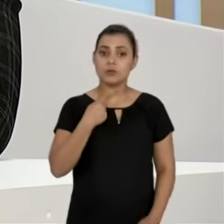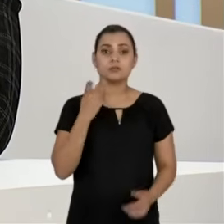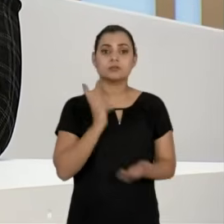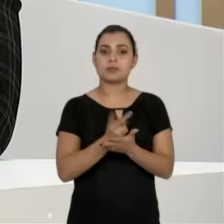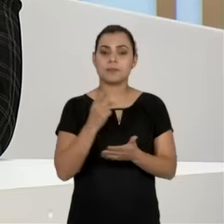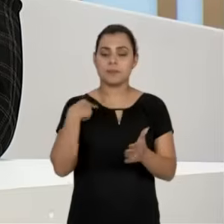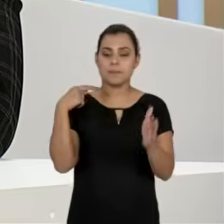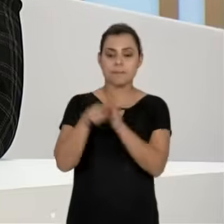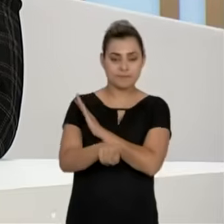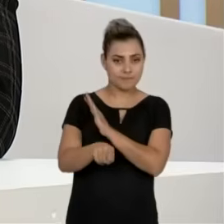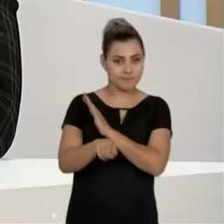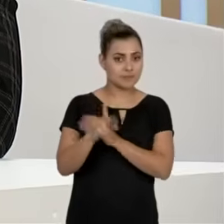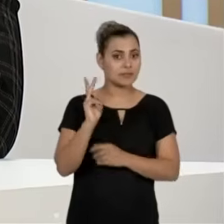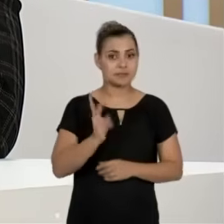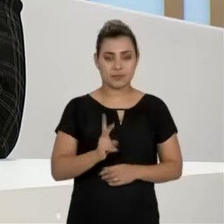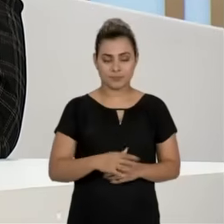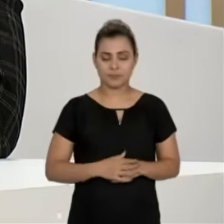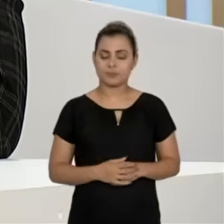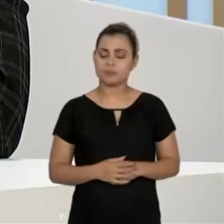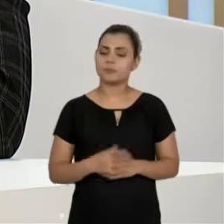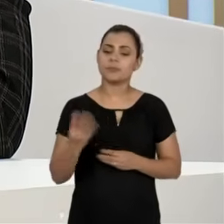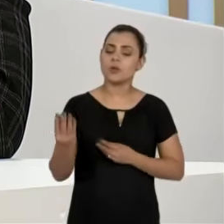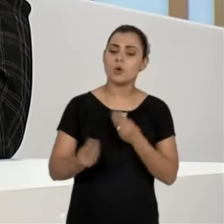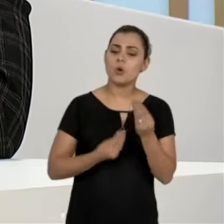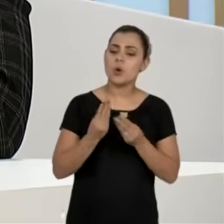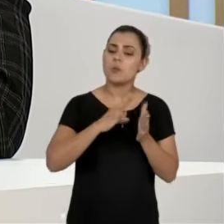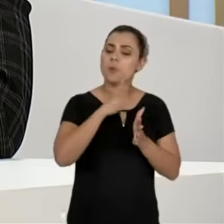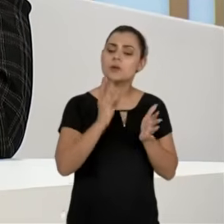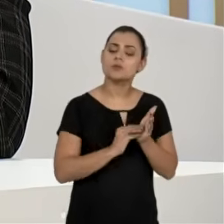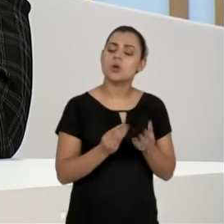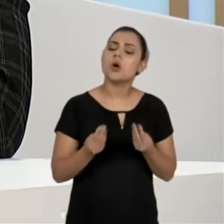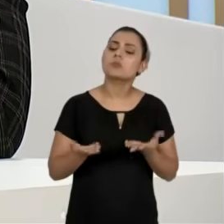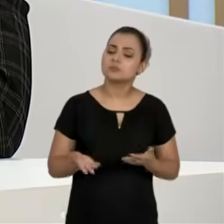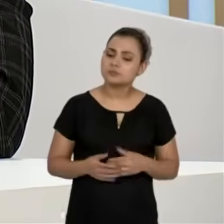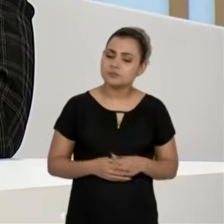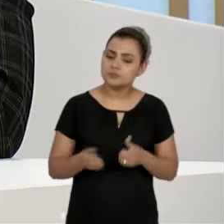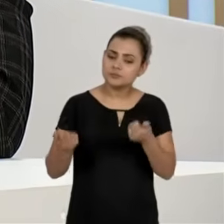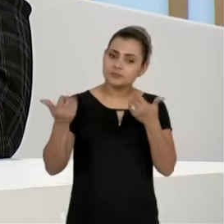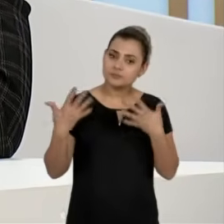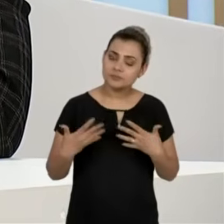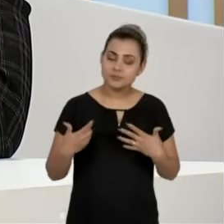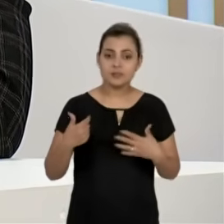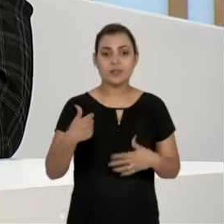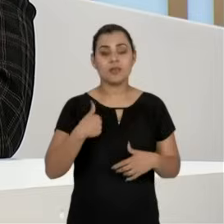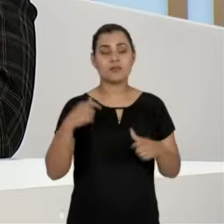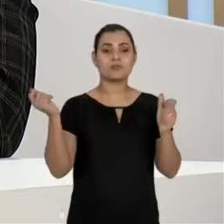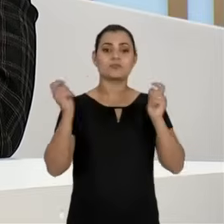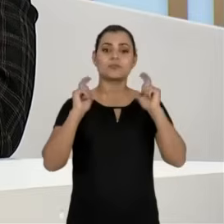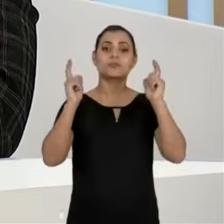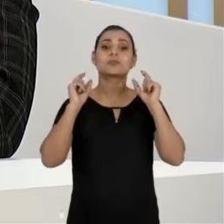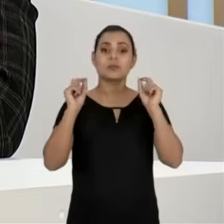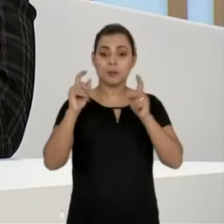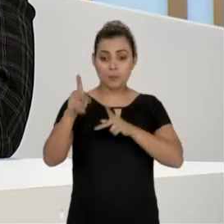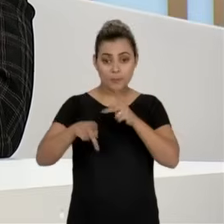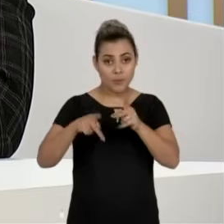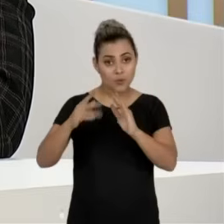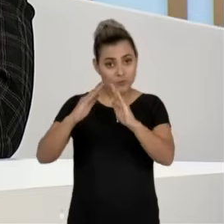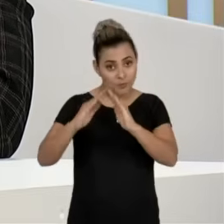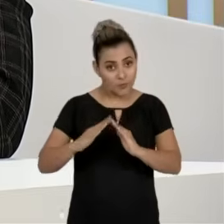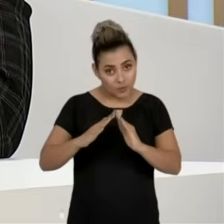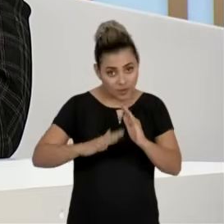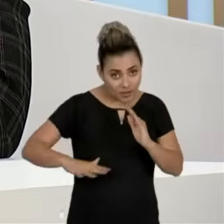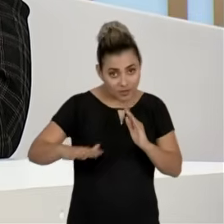para eles. Como é a Amazônia? E, para meu espanto, as pessoas que moravam